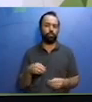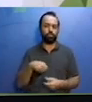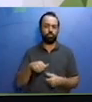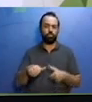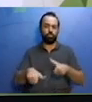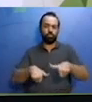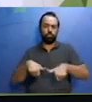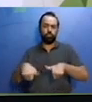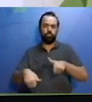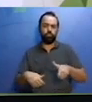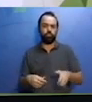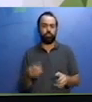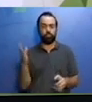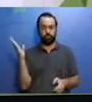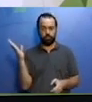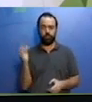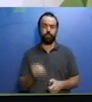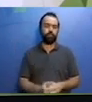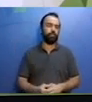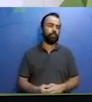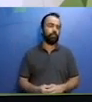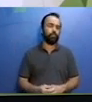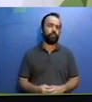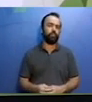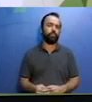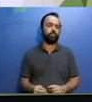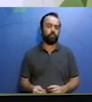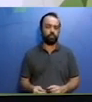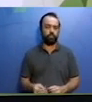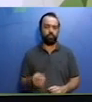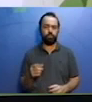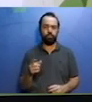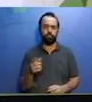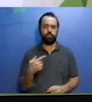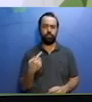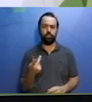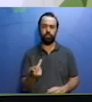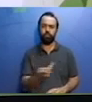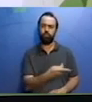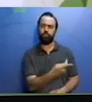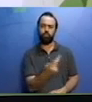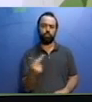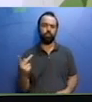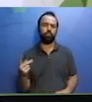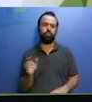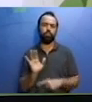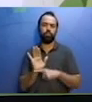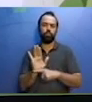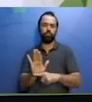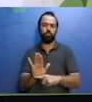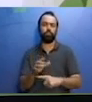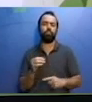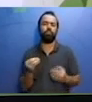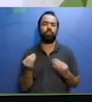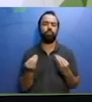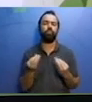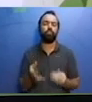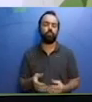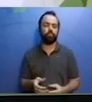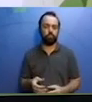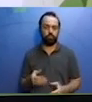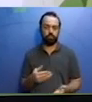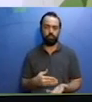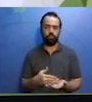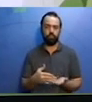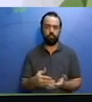mudar essa situação, né? Qual a nossa participação nisso, né? Acredito que a nossa participação seja, assim, de